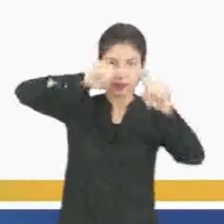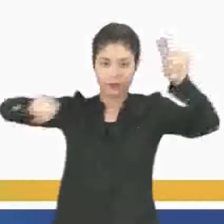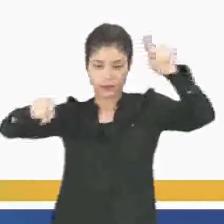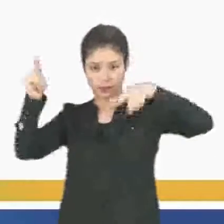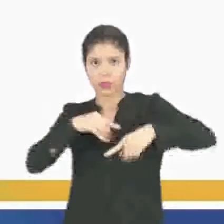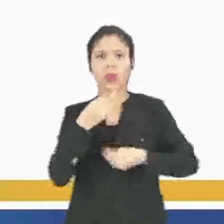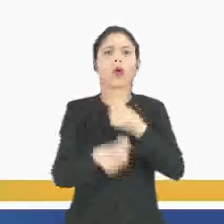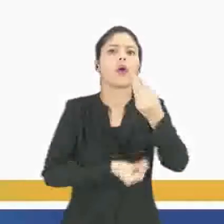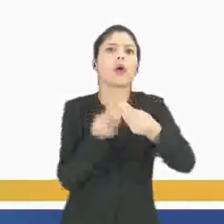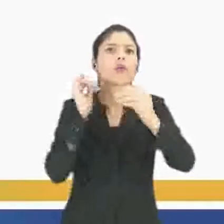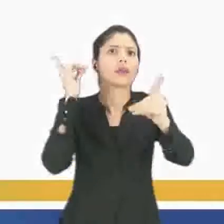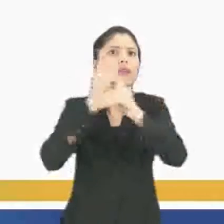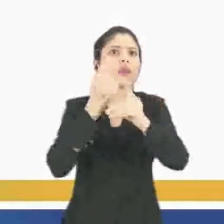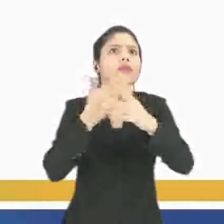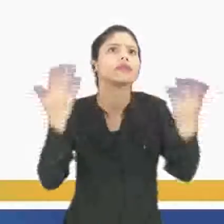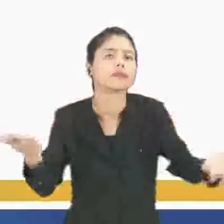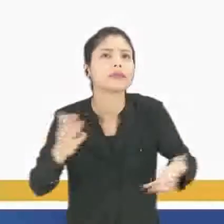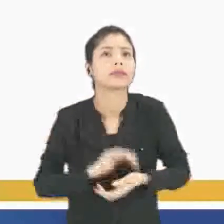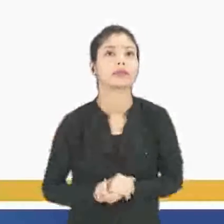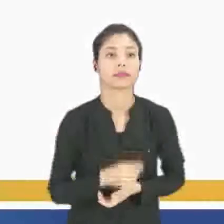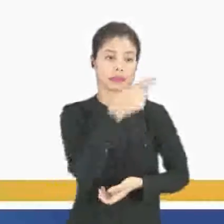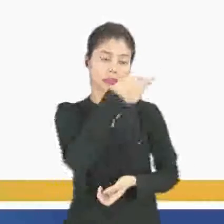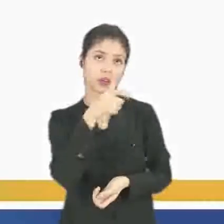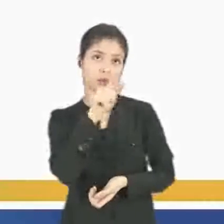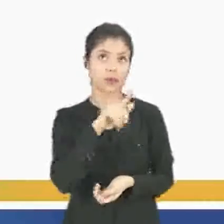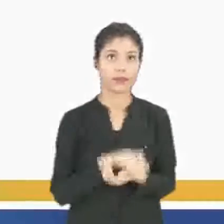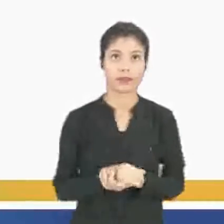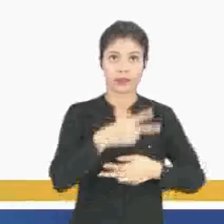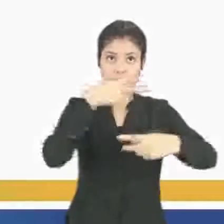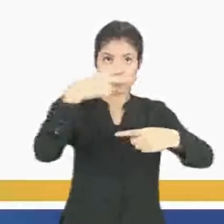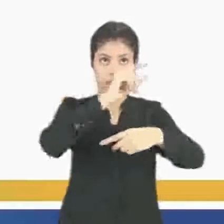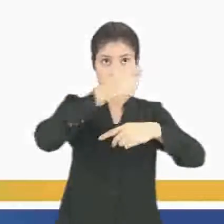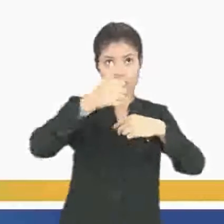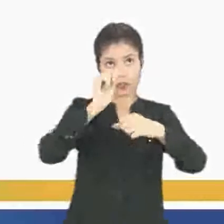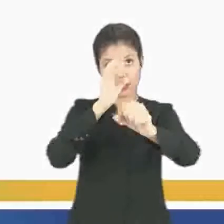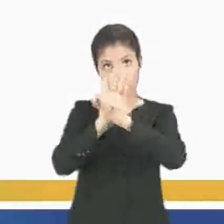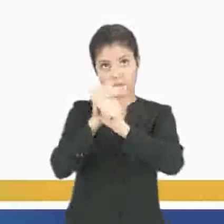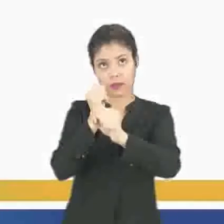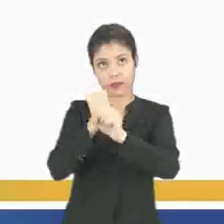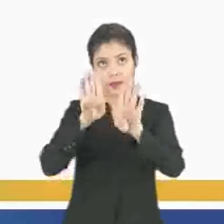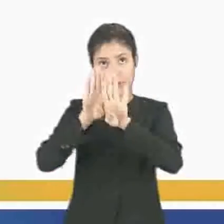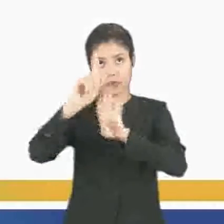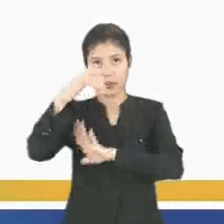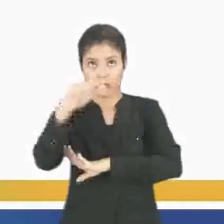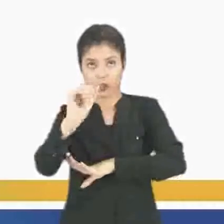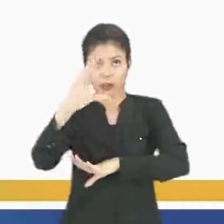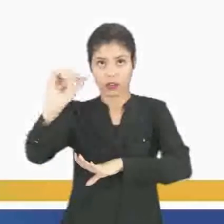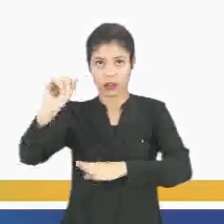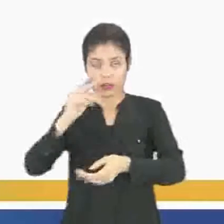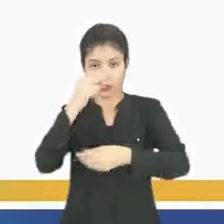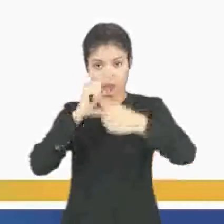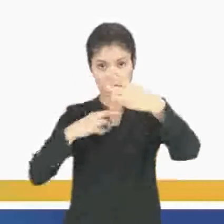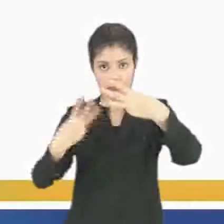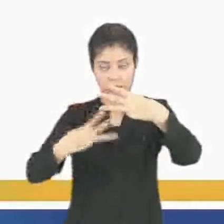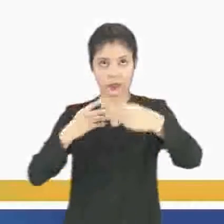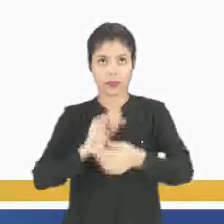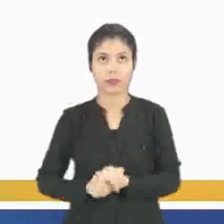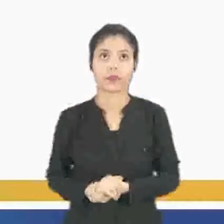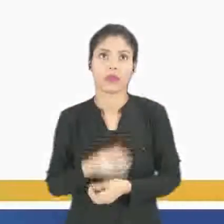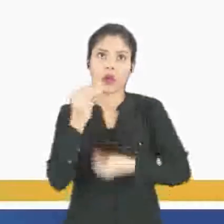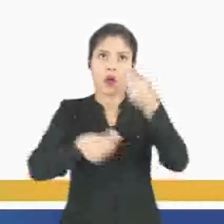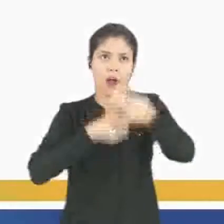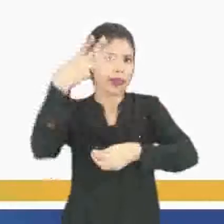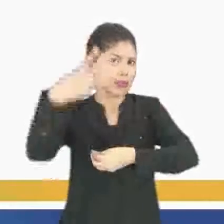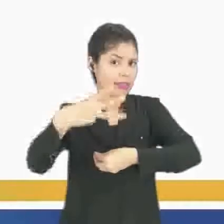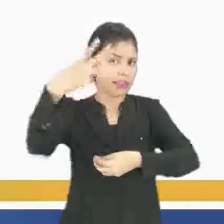é que eu acho isso na geometria analítica? X de G é o x de A mais x de B mais x de C sobre 3. Como são